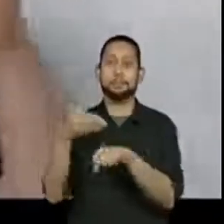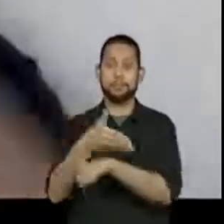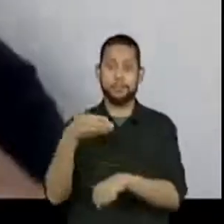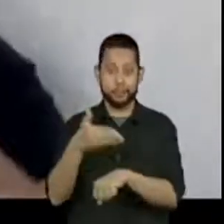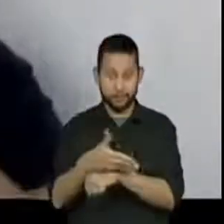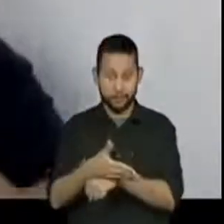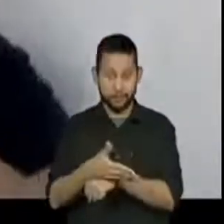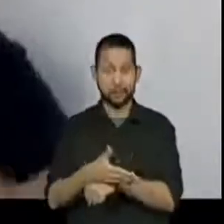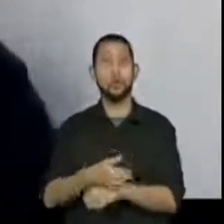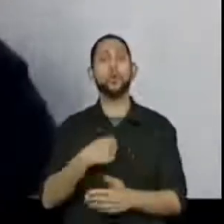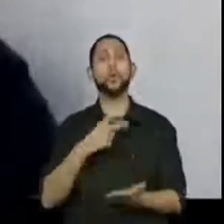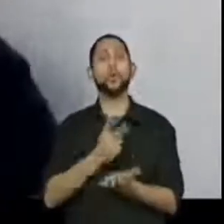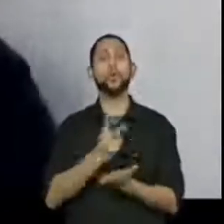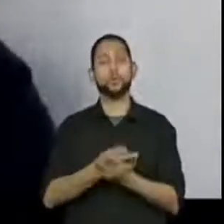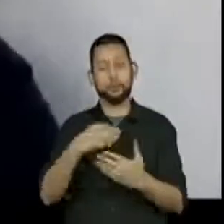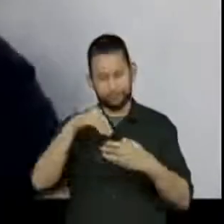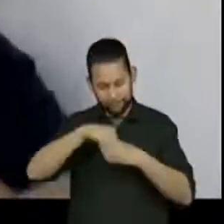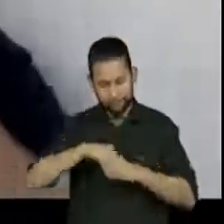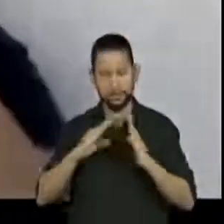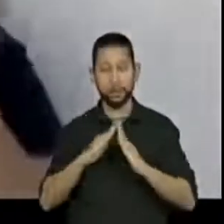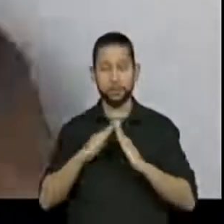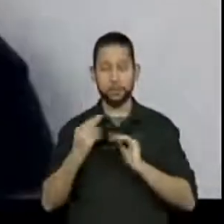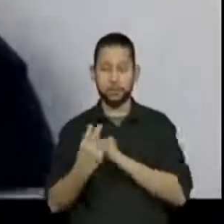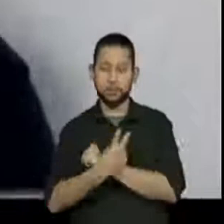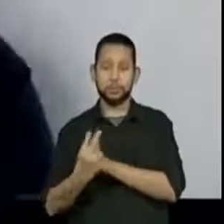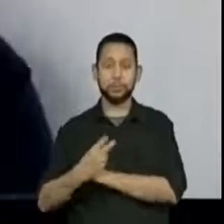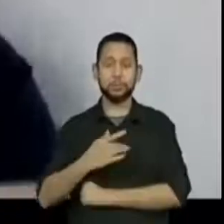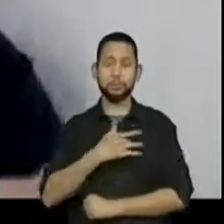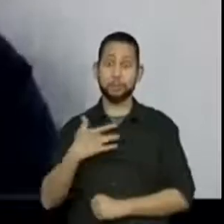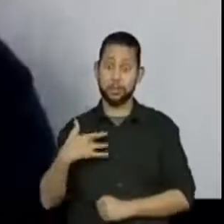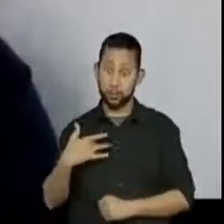vocês. Eu vou continuar na minha casa me cuidando